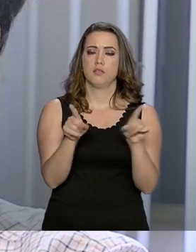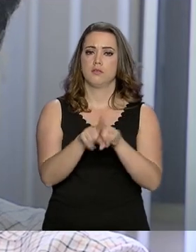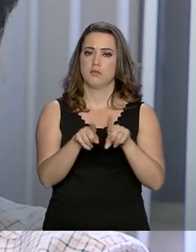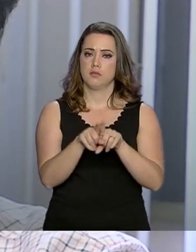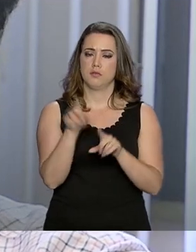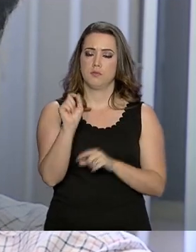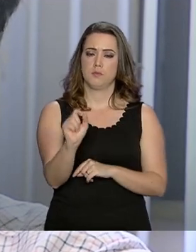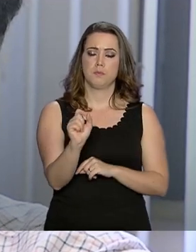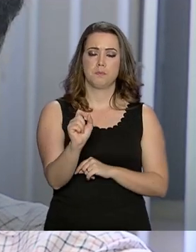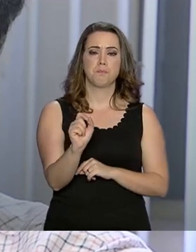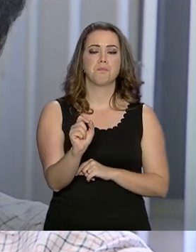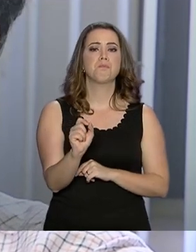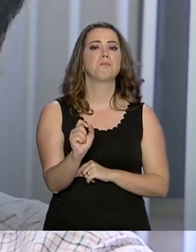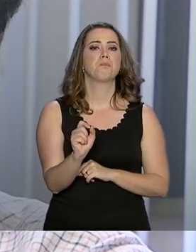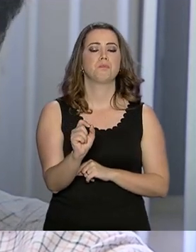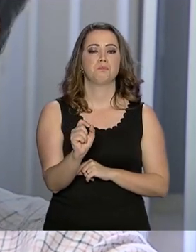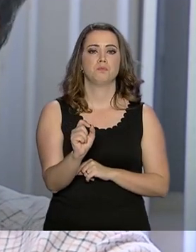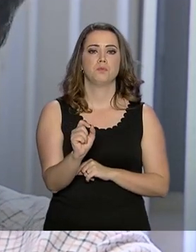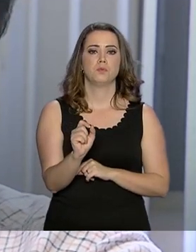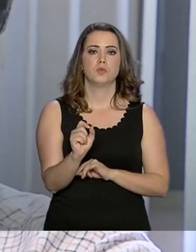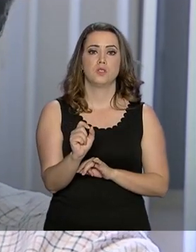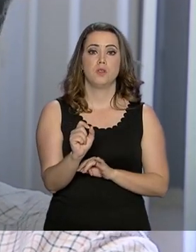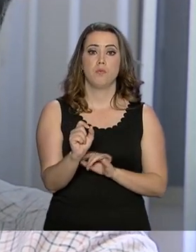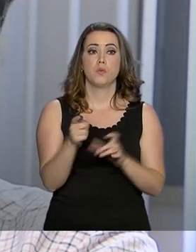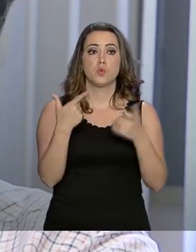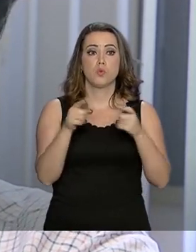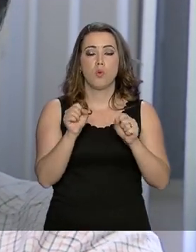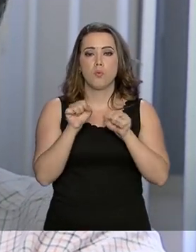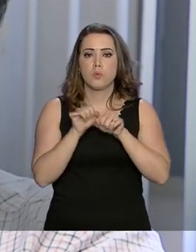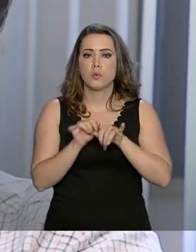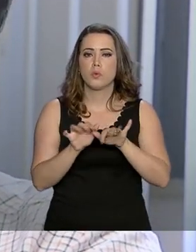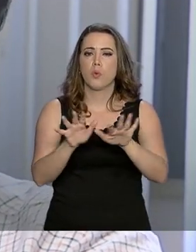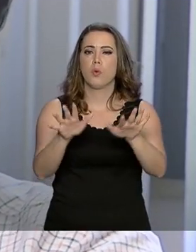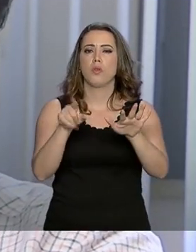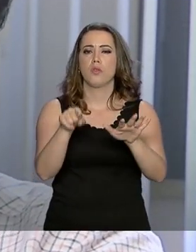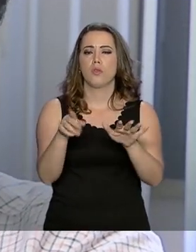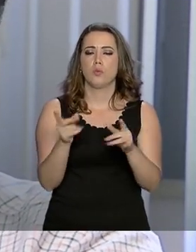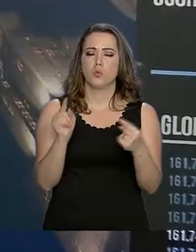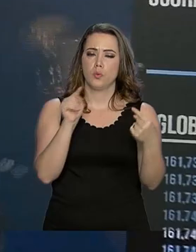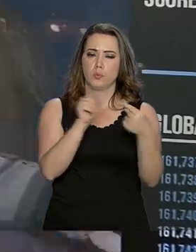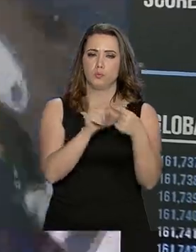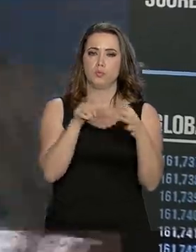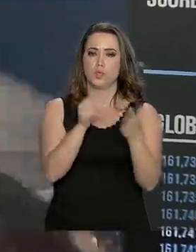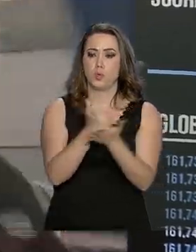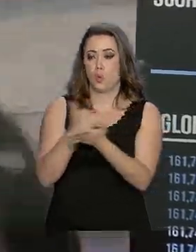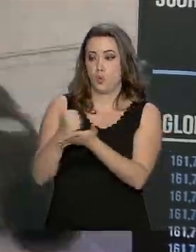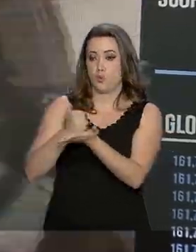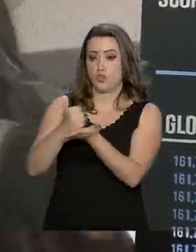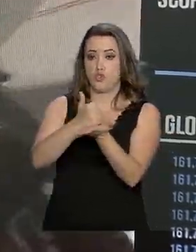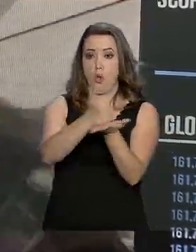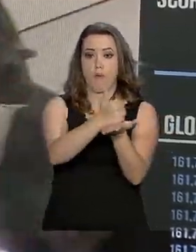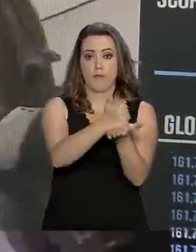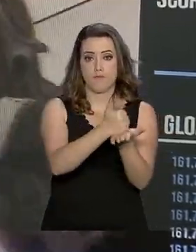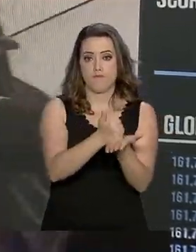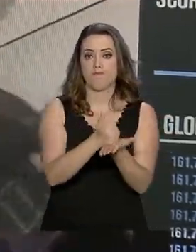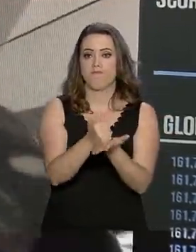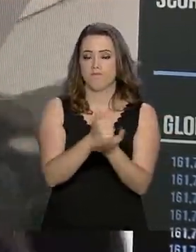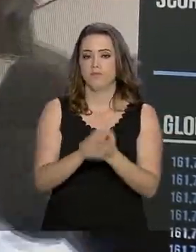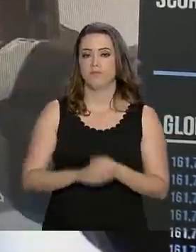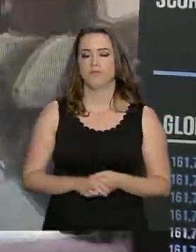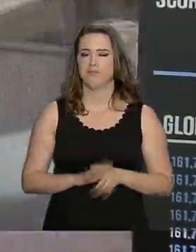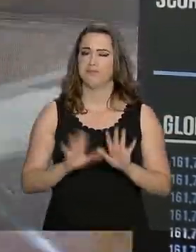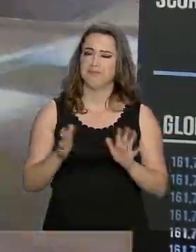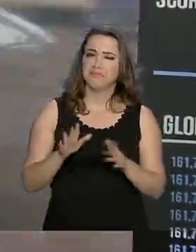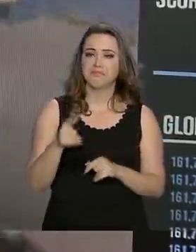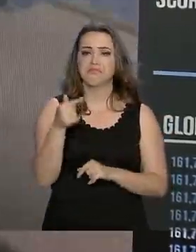pra aceleradores né voltadas para esse segmento cerca de 75 milhões de